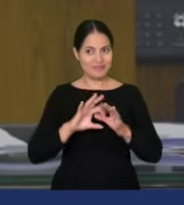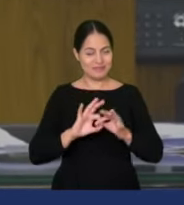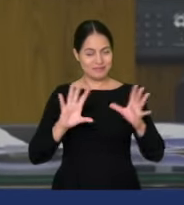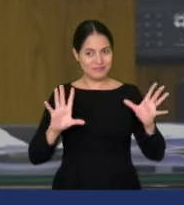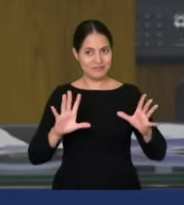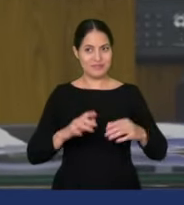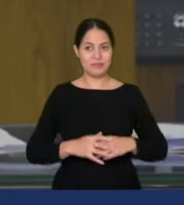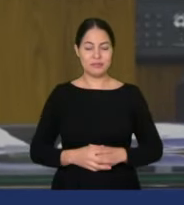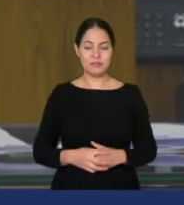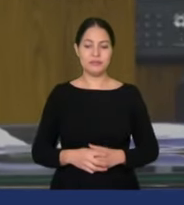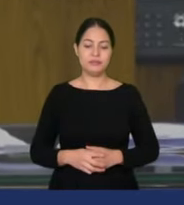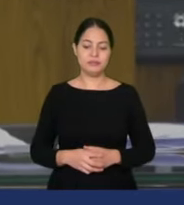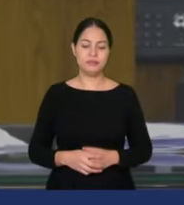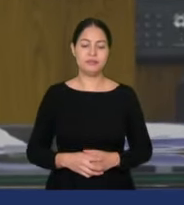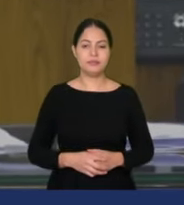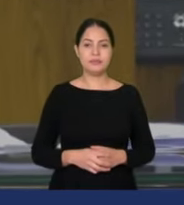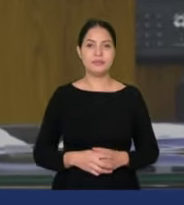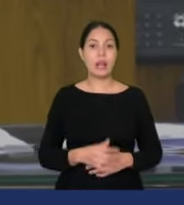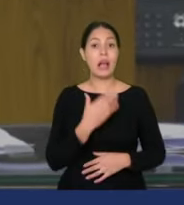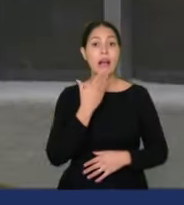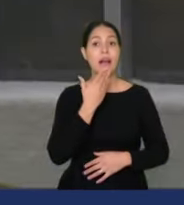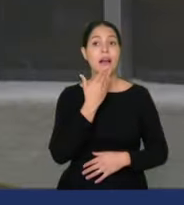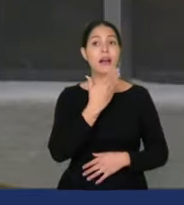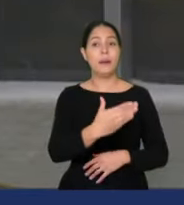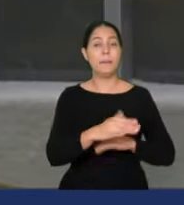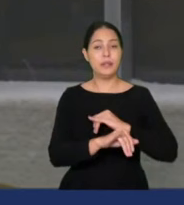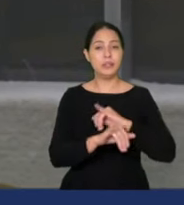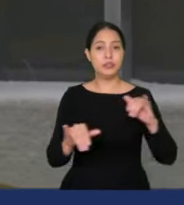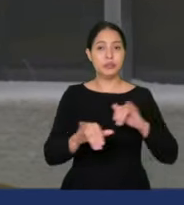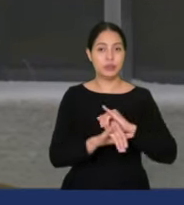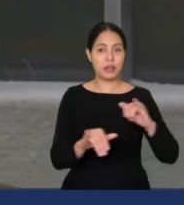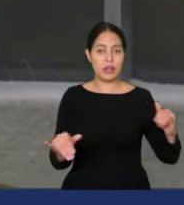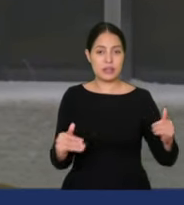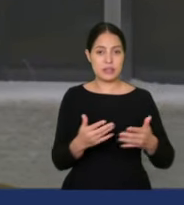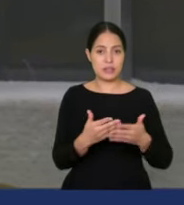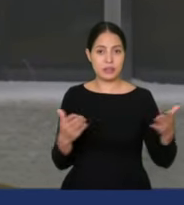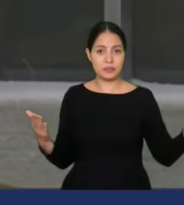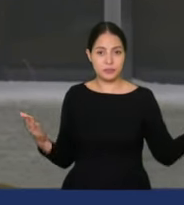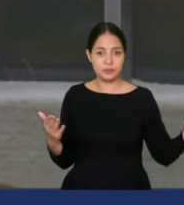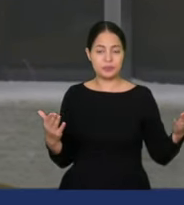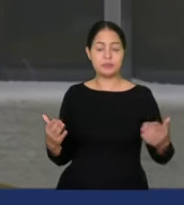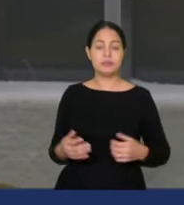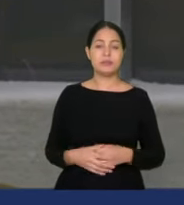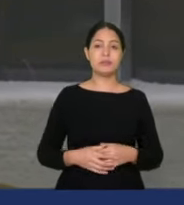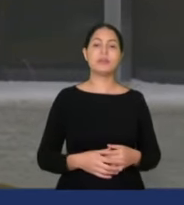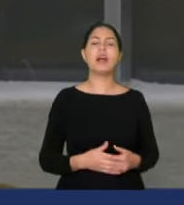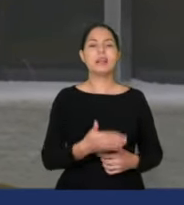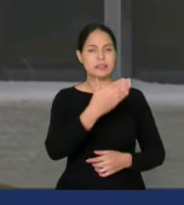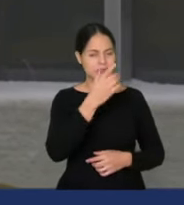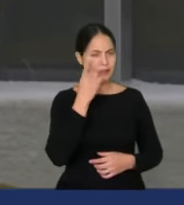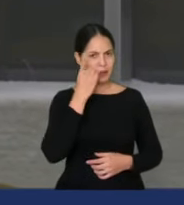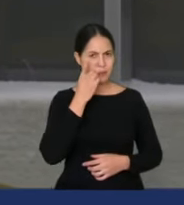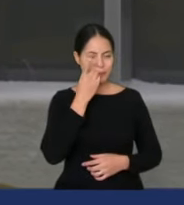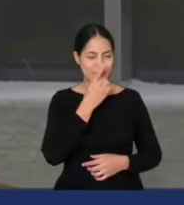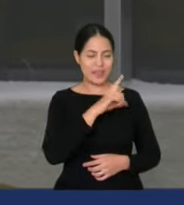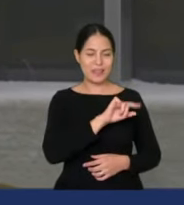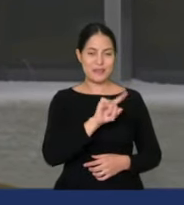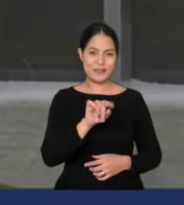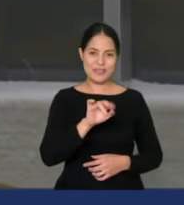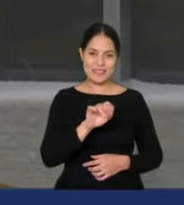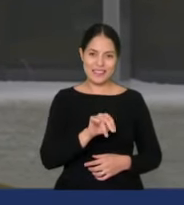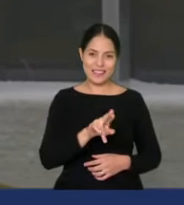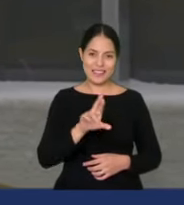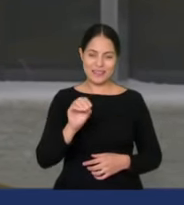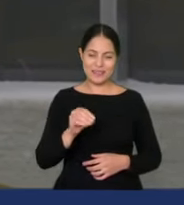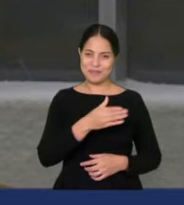púlpito. Pedi a divulgação nos anais da Casa da Voz do Brasil, meu pronunciamento. Deputado Zé Neto, senhoras e senhores, trazer